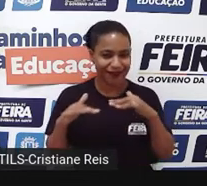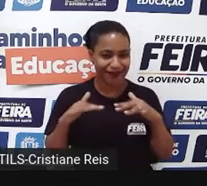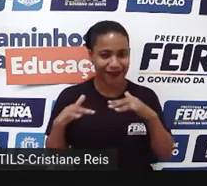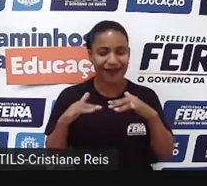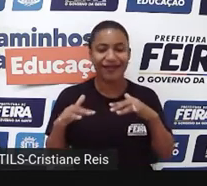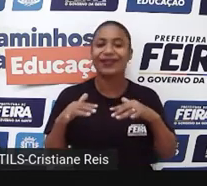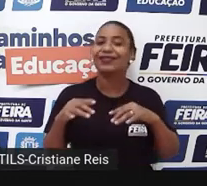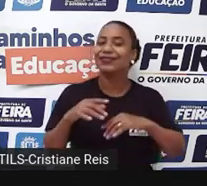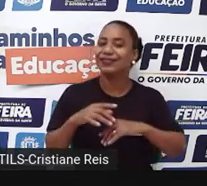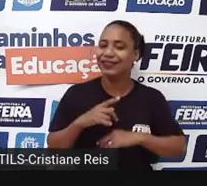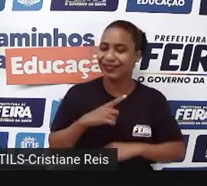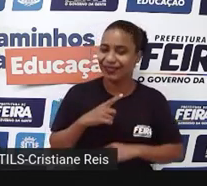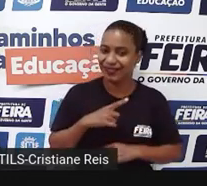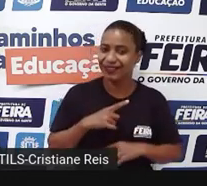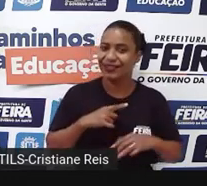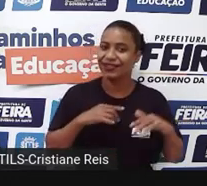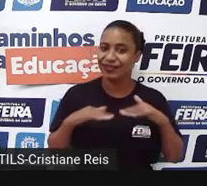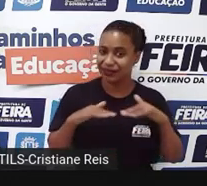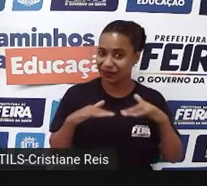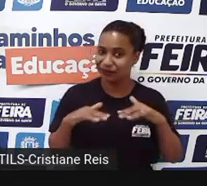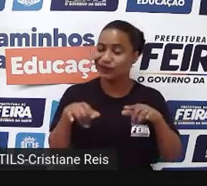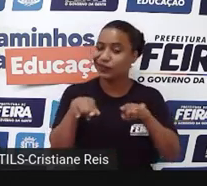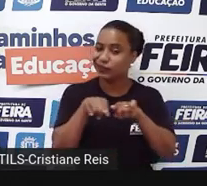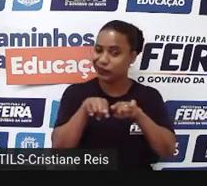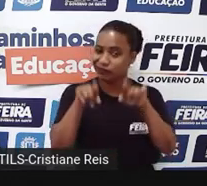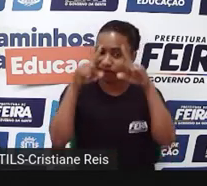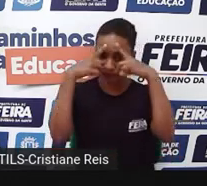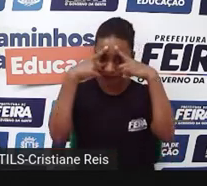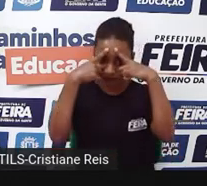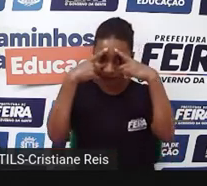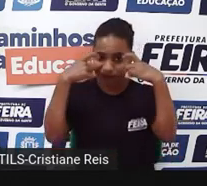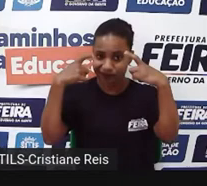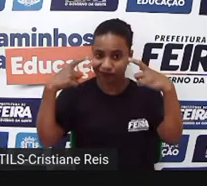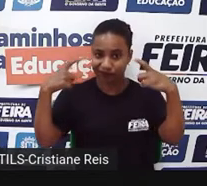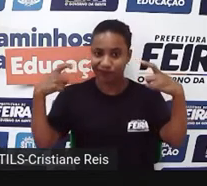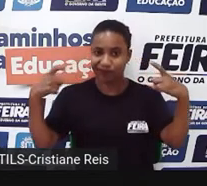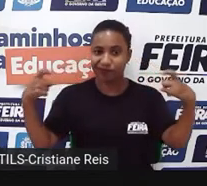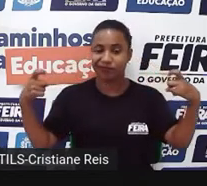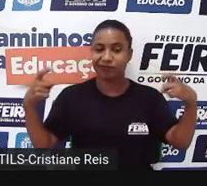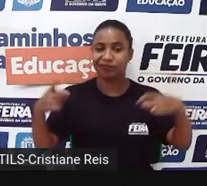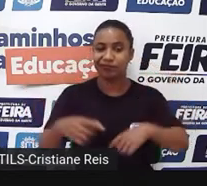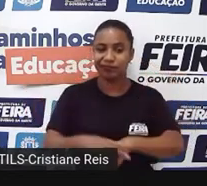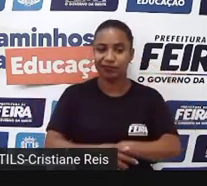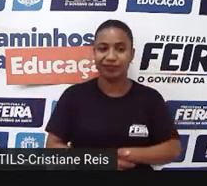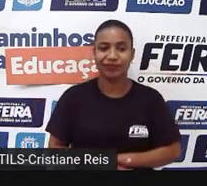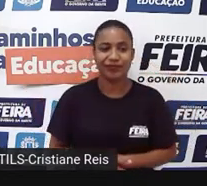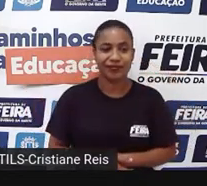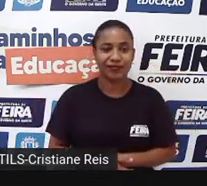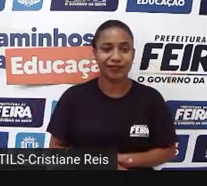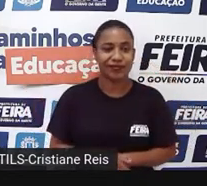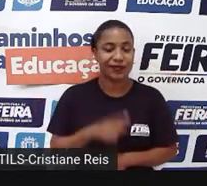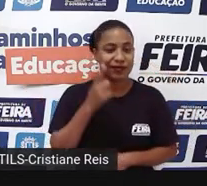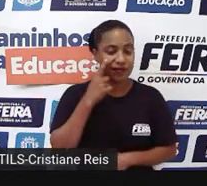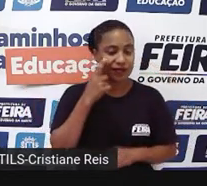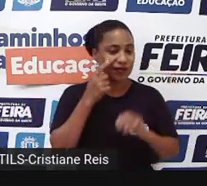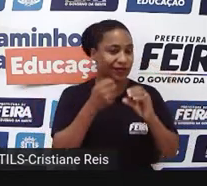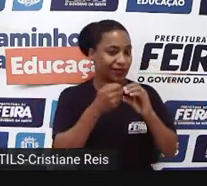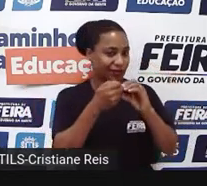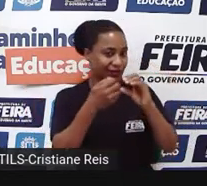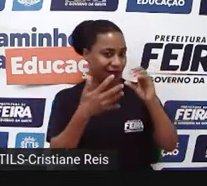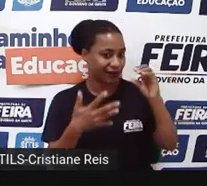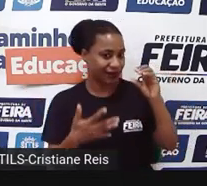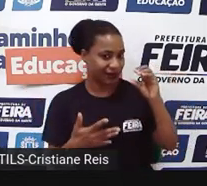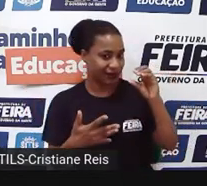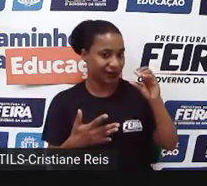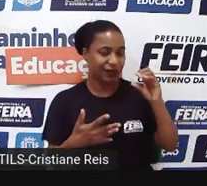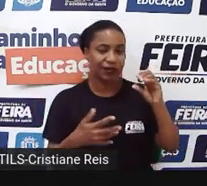muitas cenas que incluem violência. Ok? Let's go. Então, a gente vai ver algumas características, tá? A